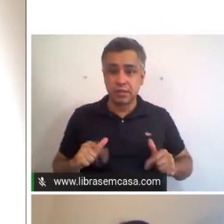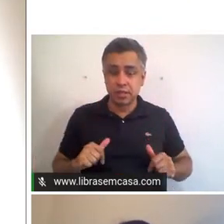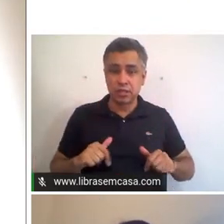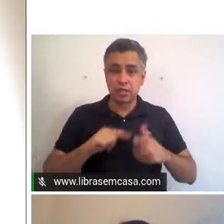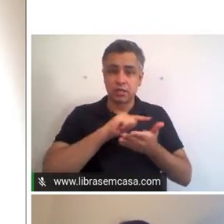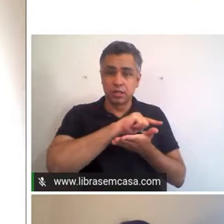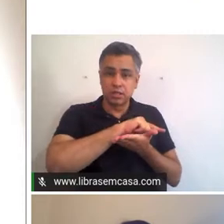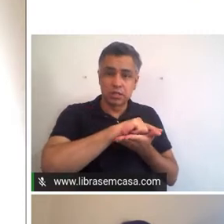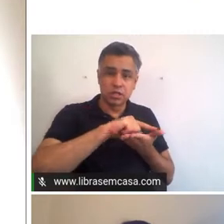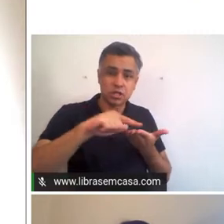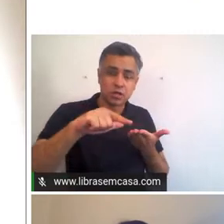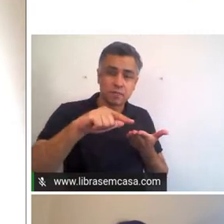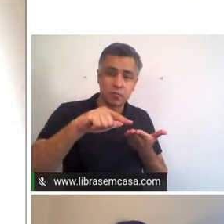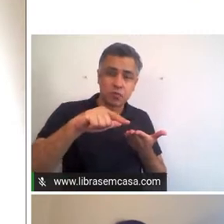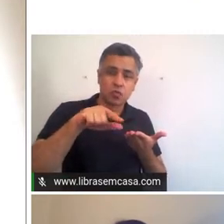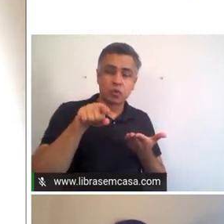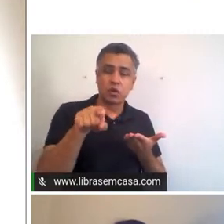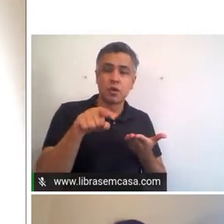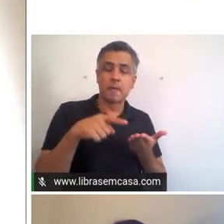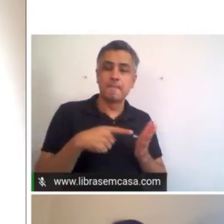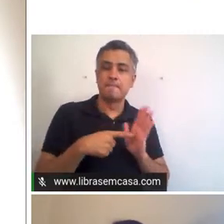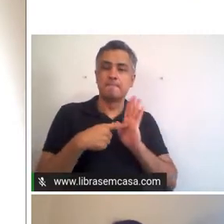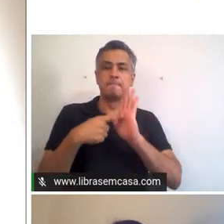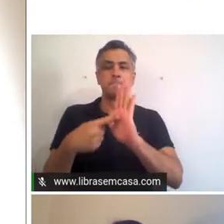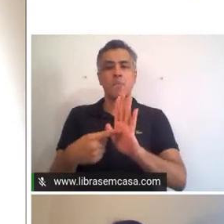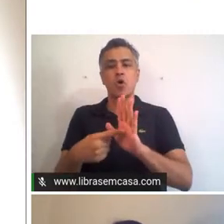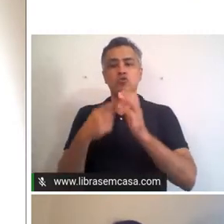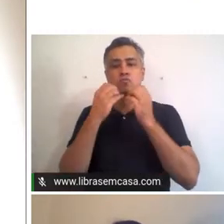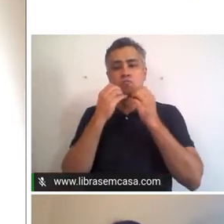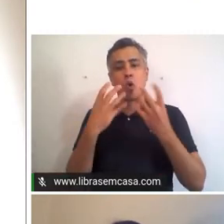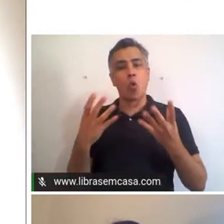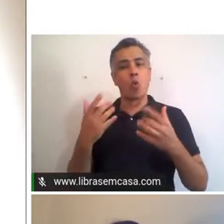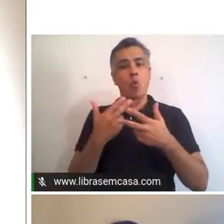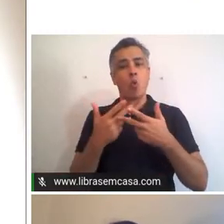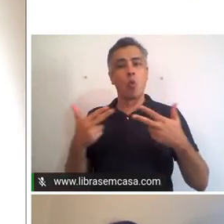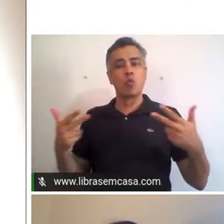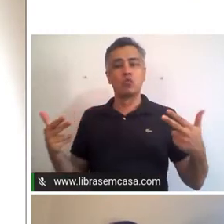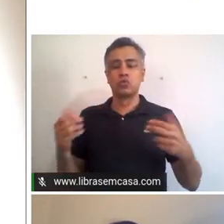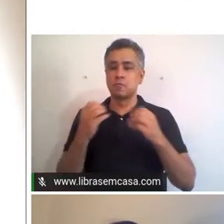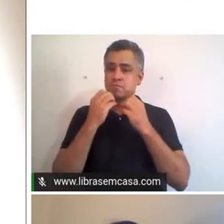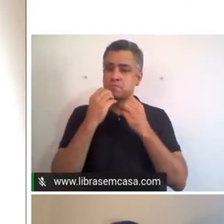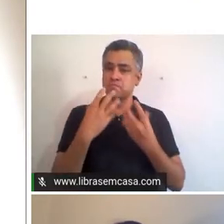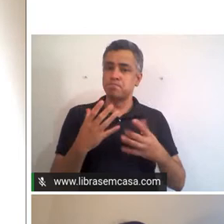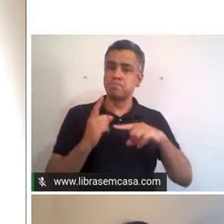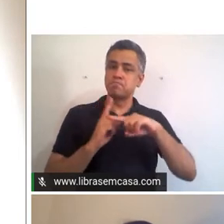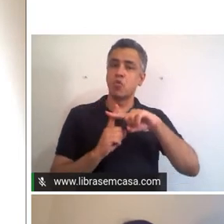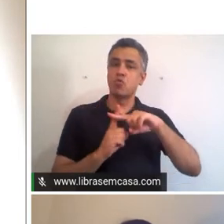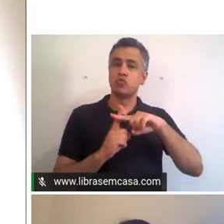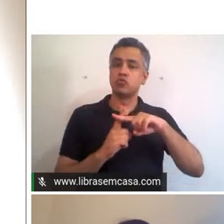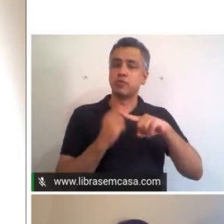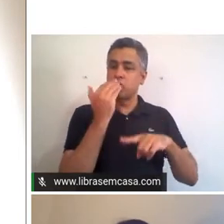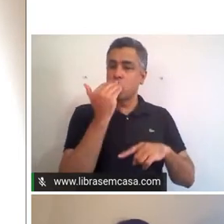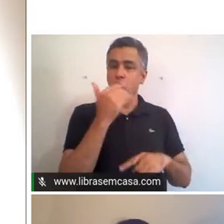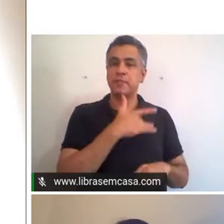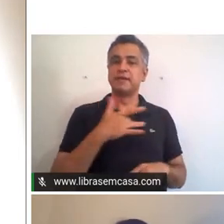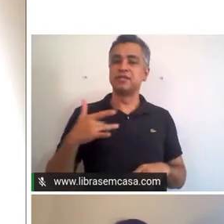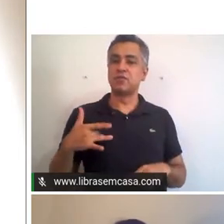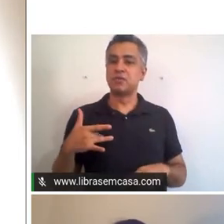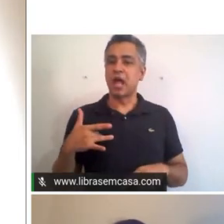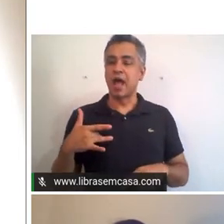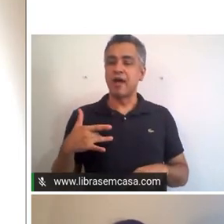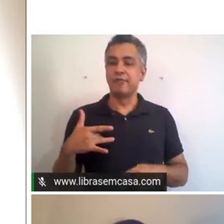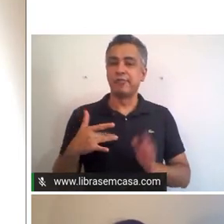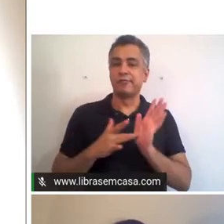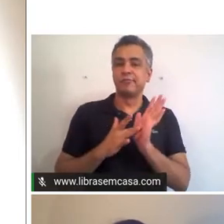aquilo como... uma ação boa e, do ponto de vista alimentar, saudável, né? Houve